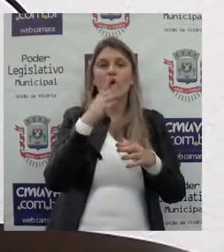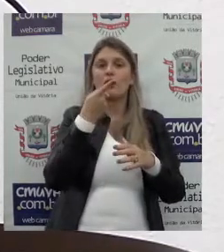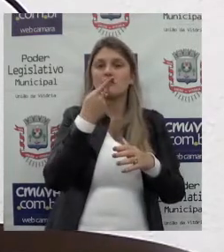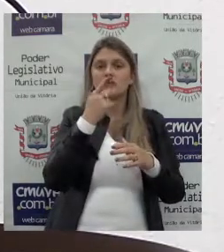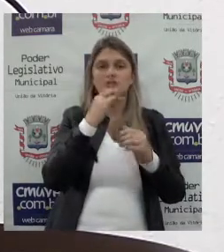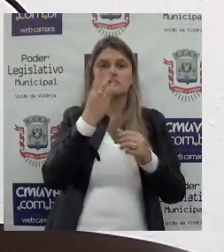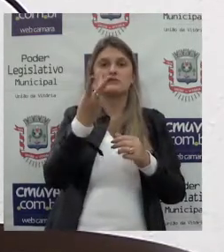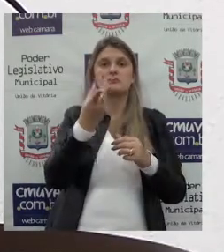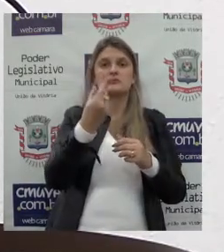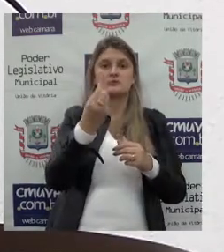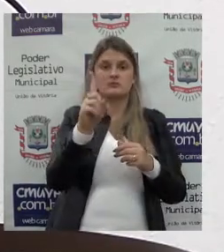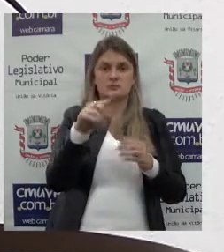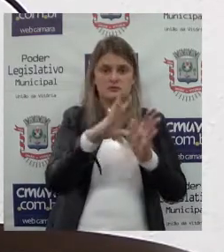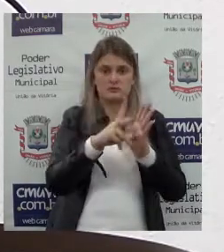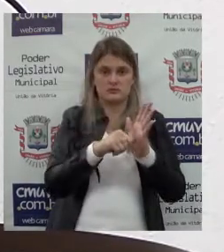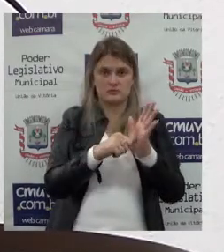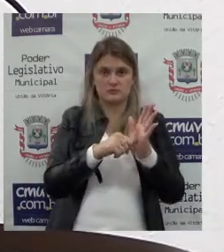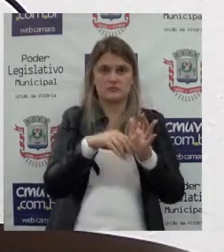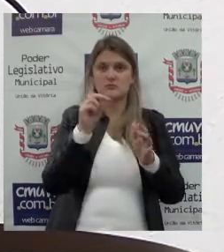Eles não divulgam os valores que são roubados.